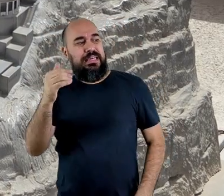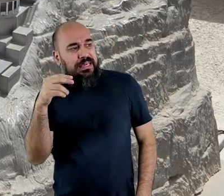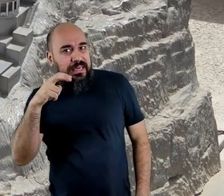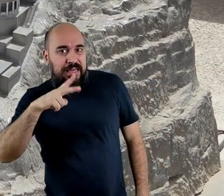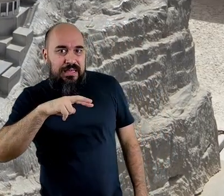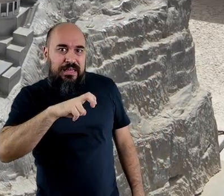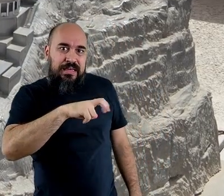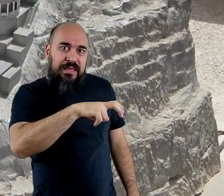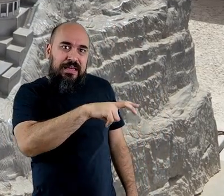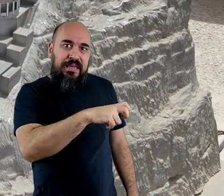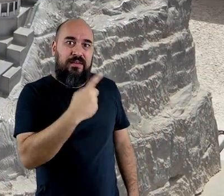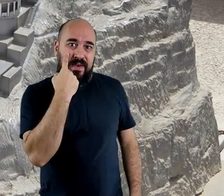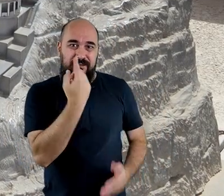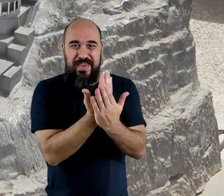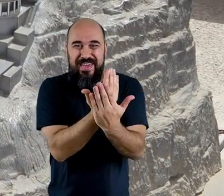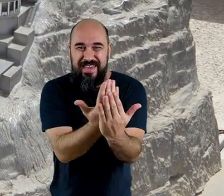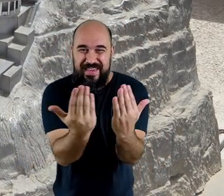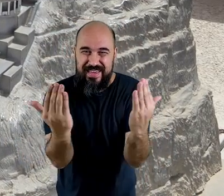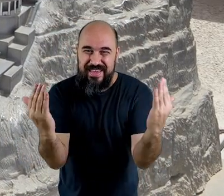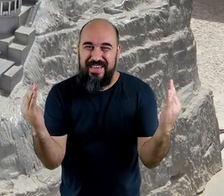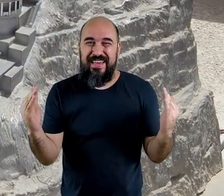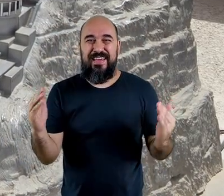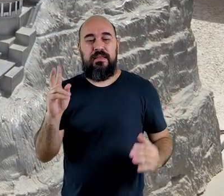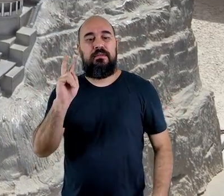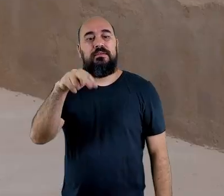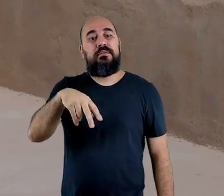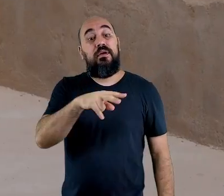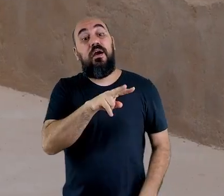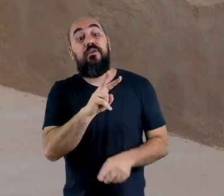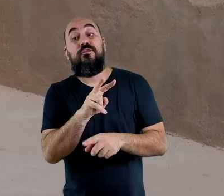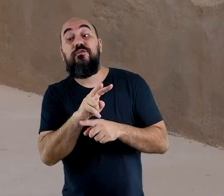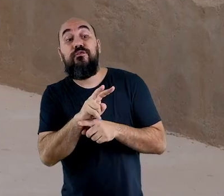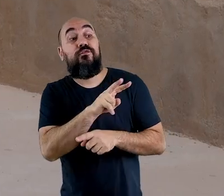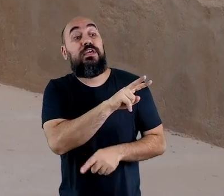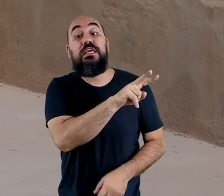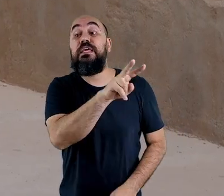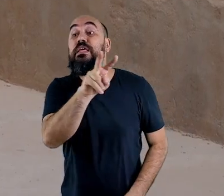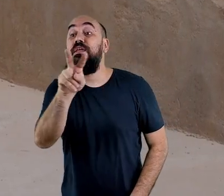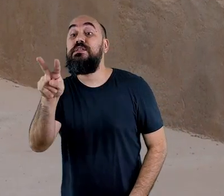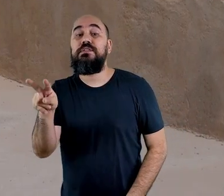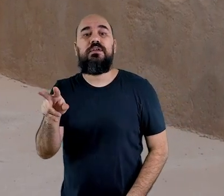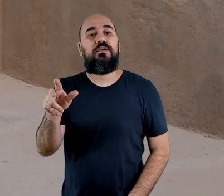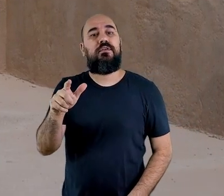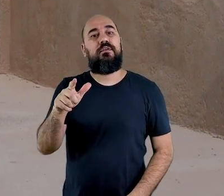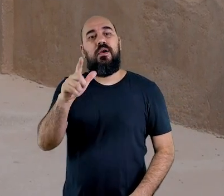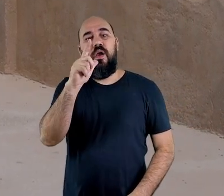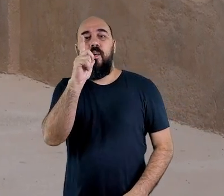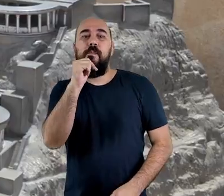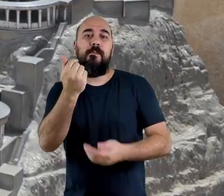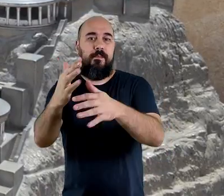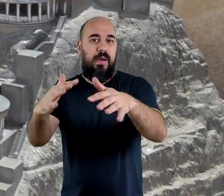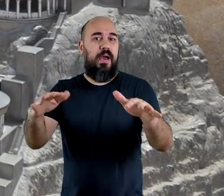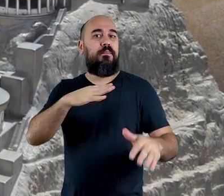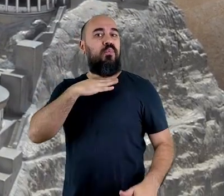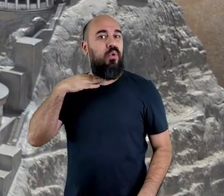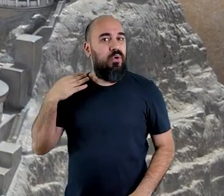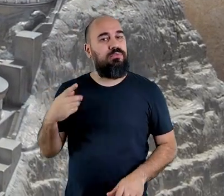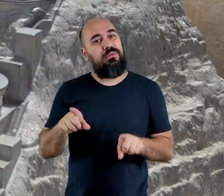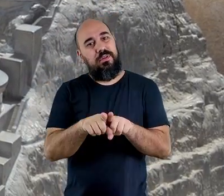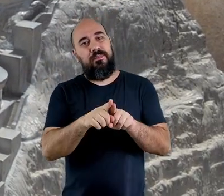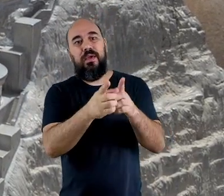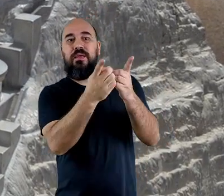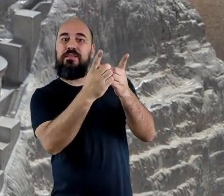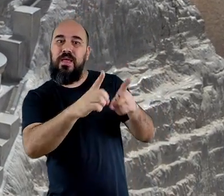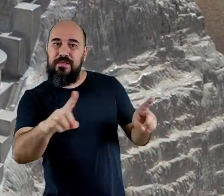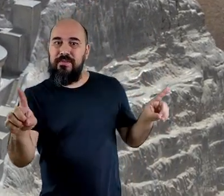nessa direção, nós vamos ver essa parte circular aqui, que dá vista diretamente para o Mar Morto e para o deserto.